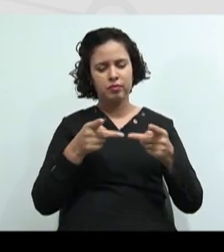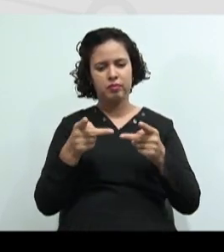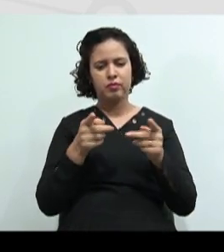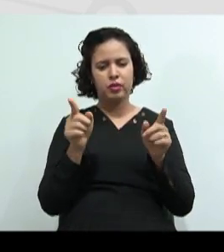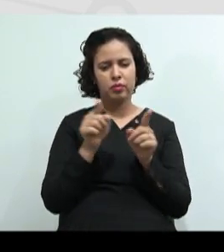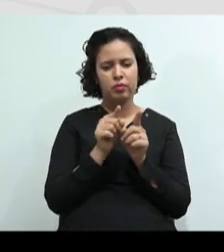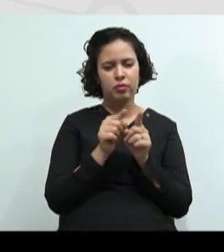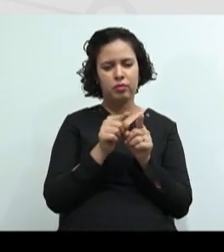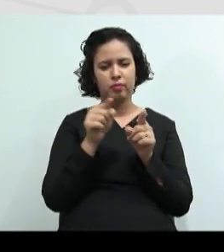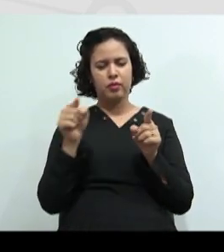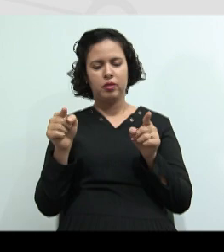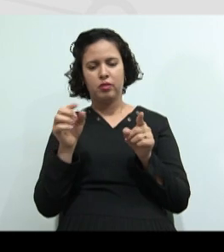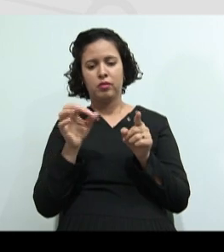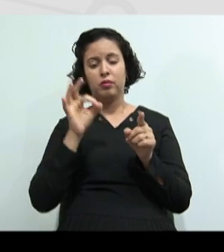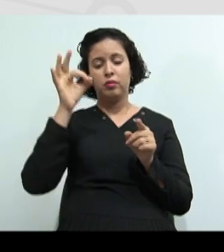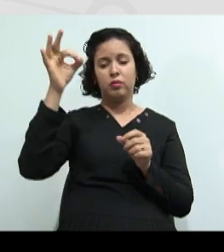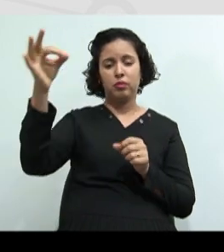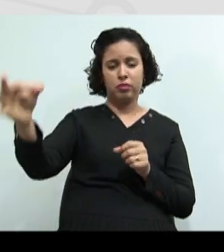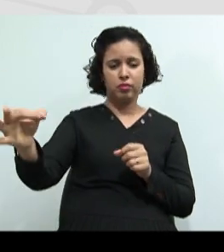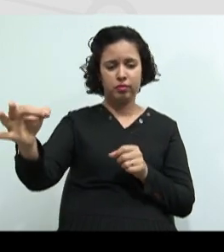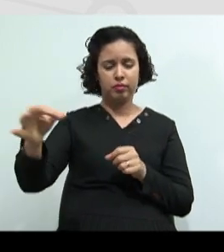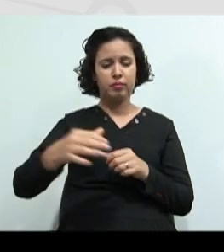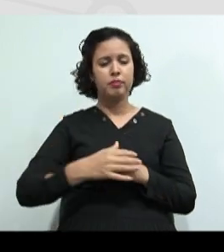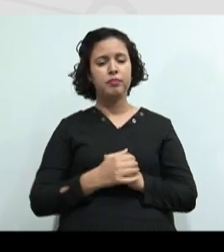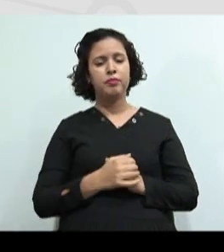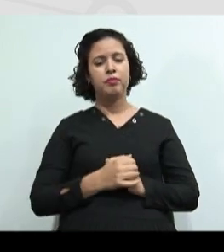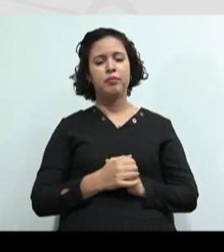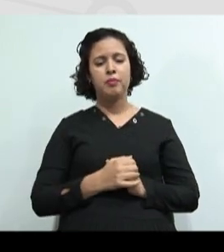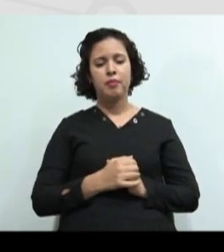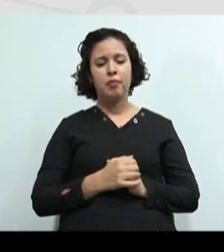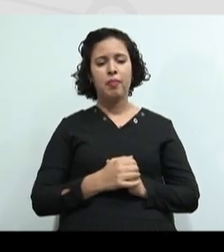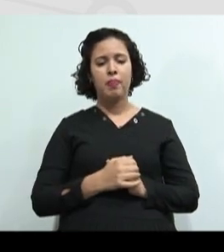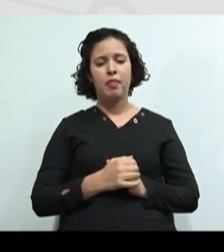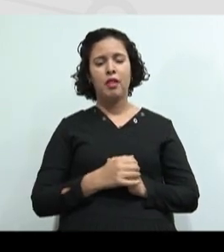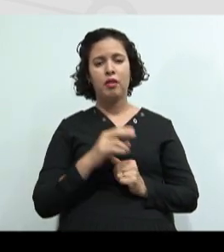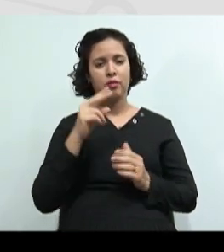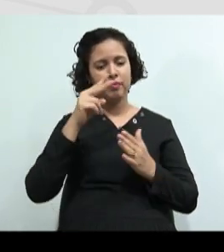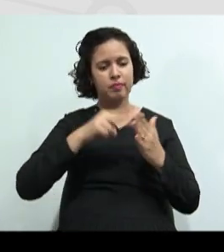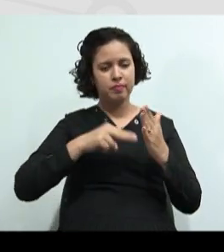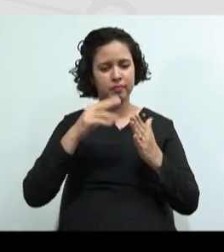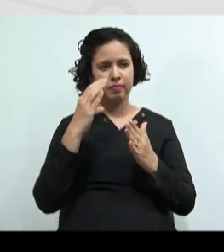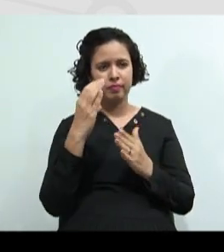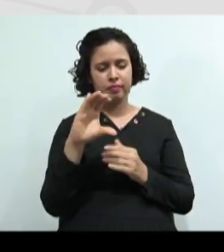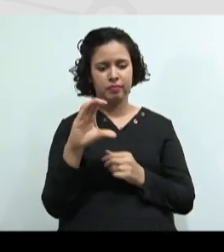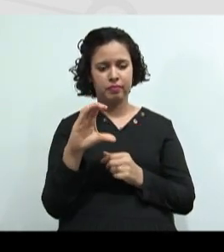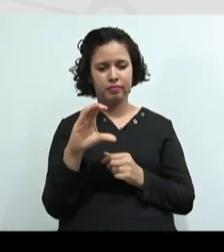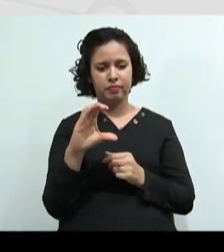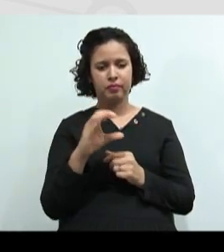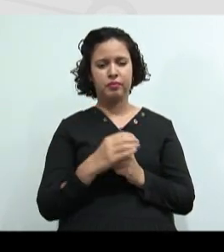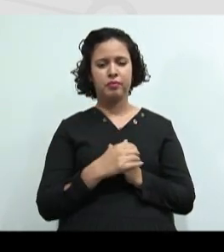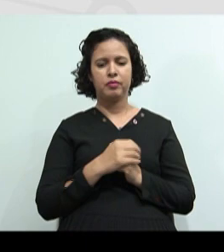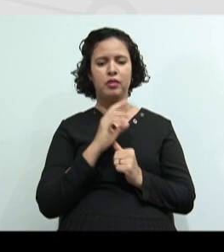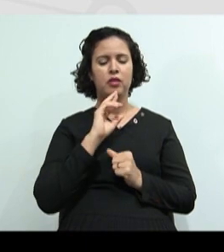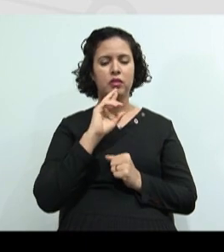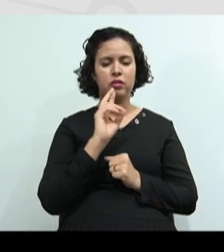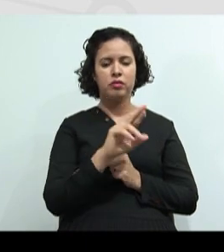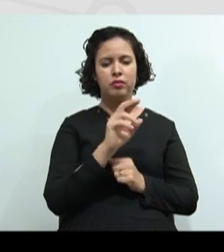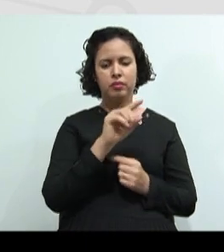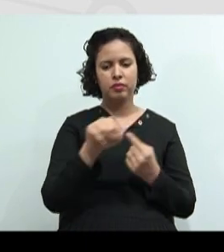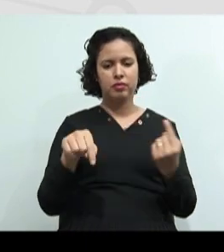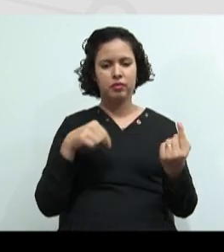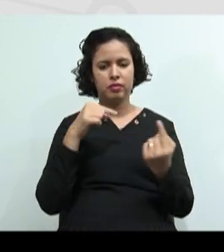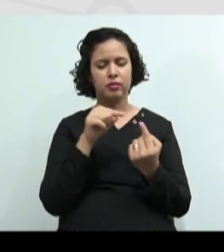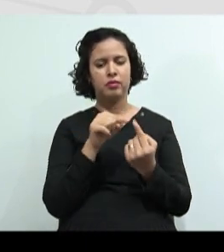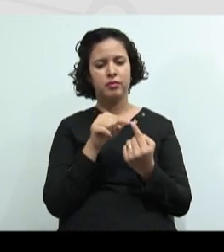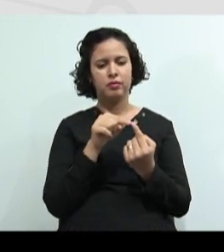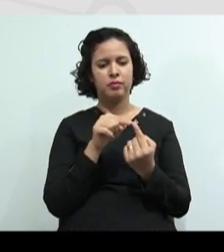longo prazo, né? Então a letra B. Mas olha só, lendo a letra C, definir e acompanhar os resultados dos